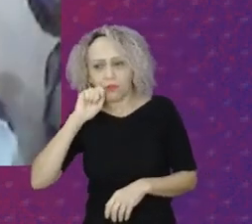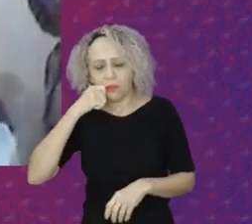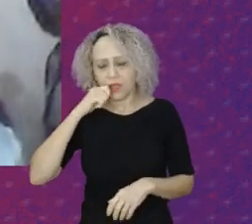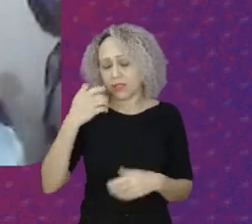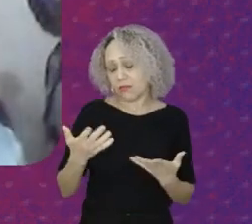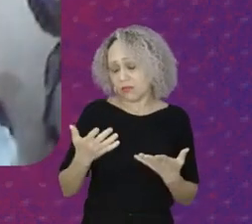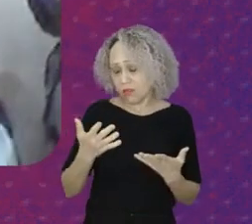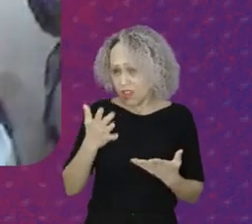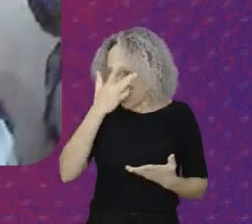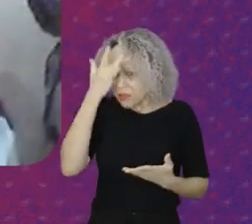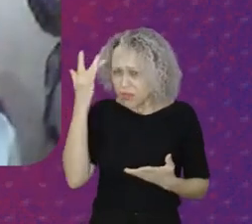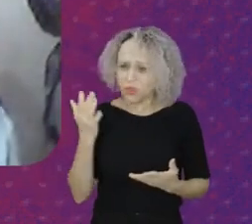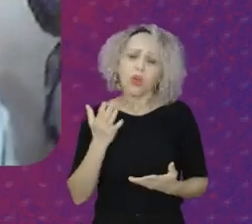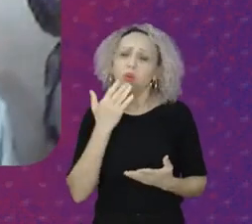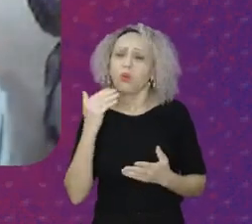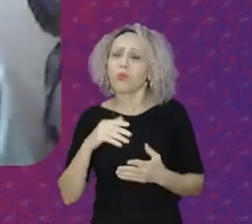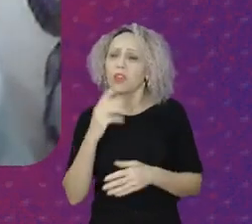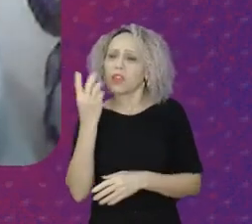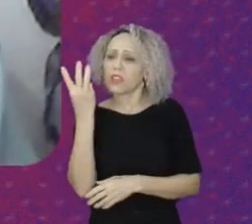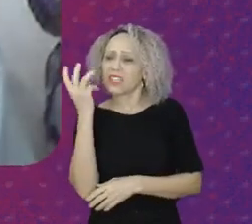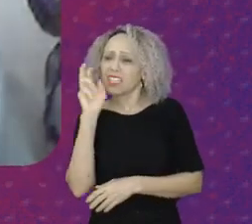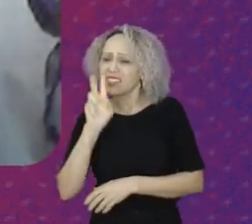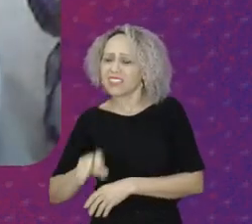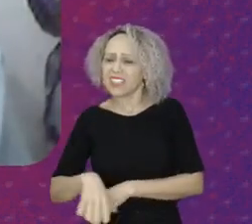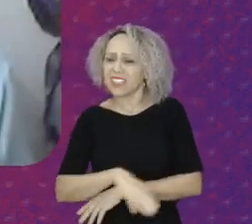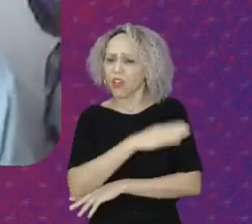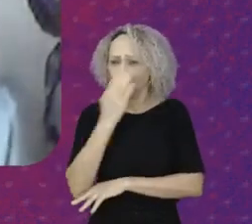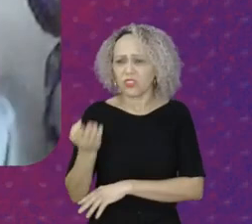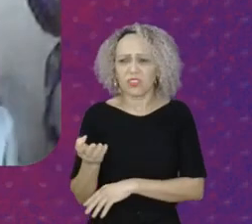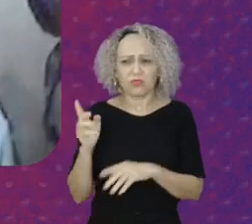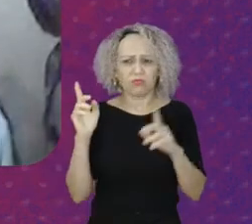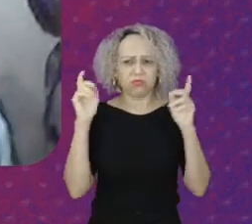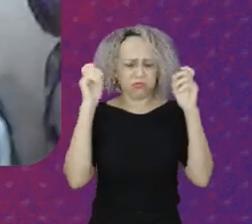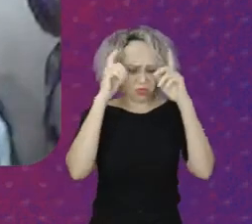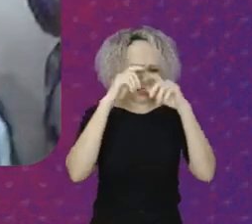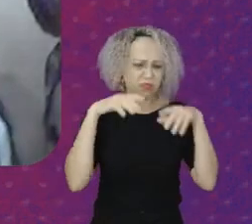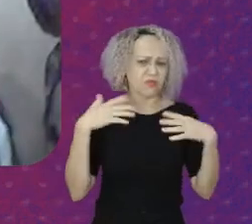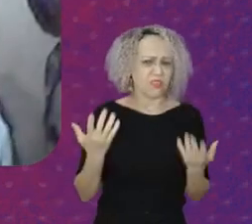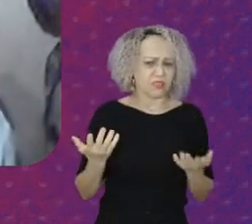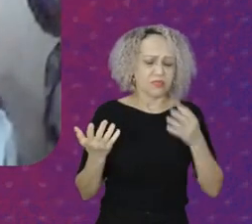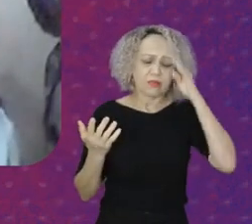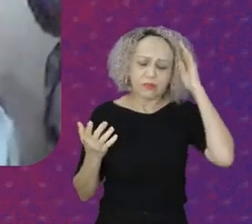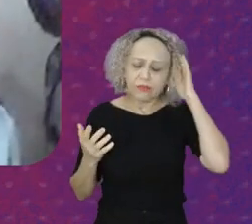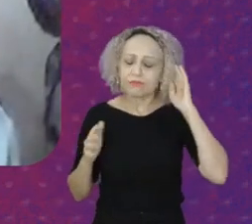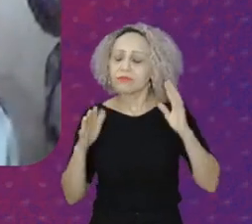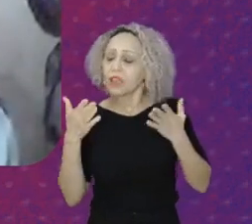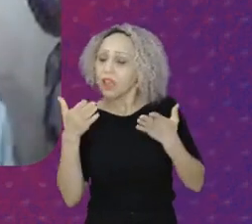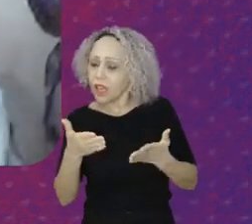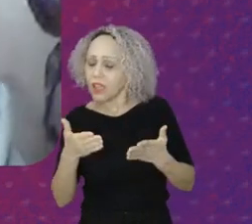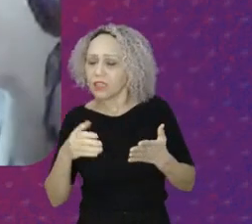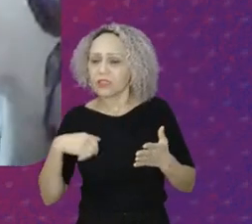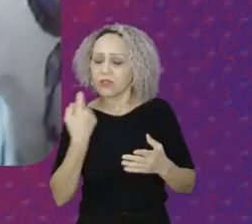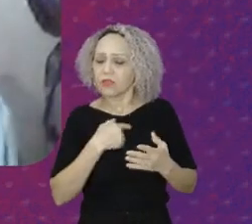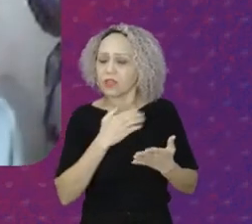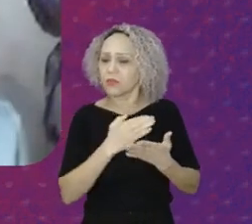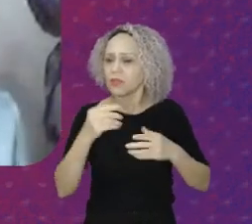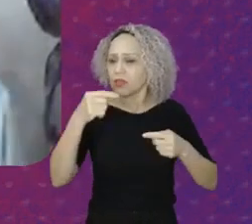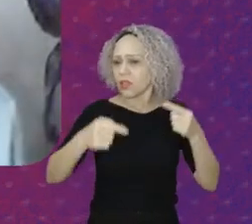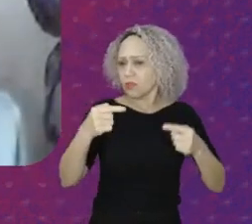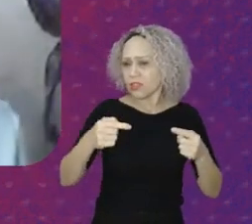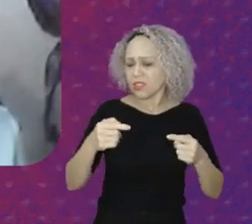3 refeições por dia. Então, é aí que a gente começa a fazer a nossa política, né? Não se importe